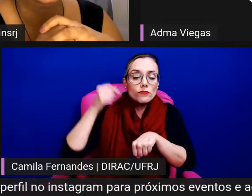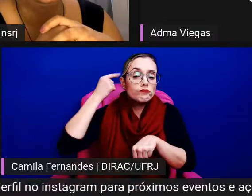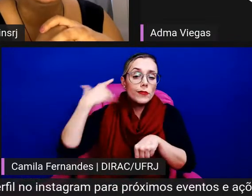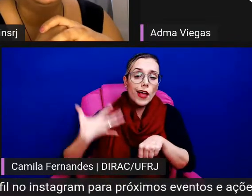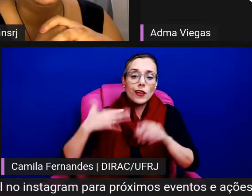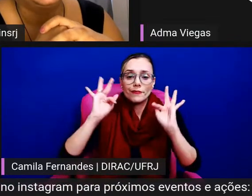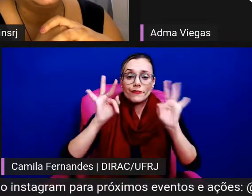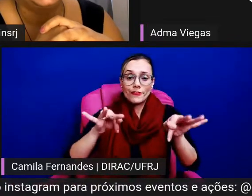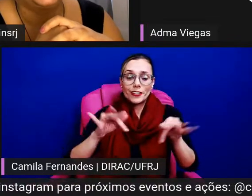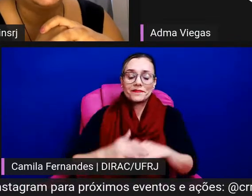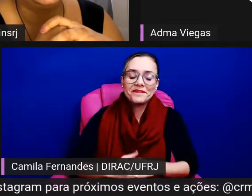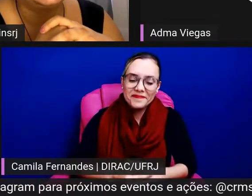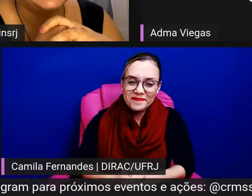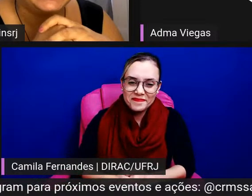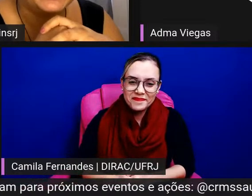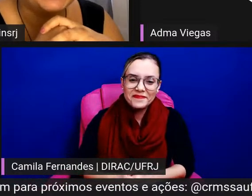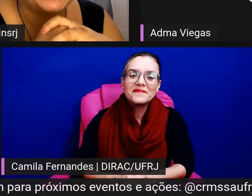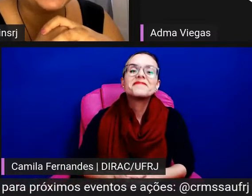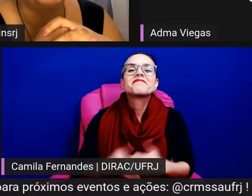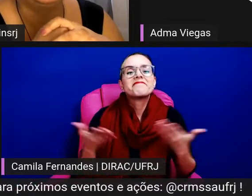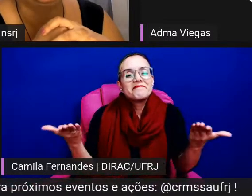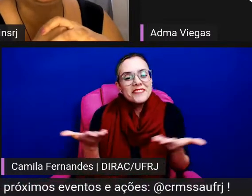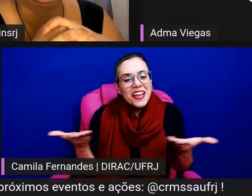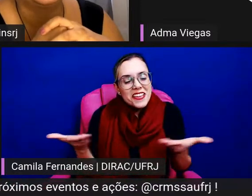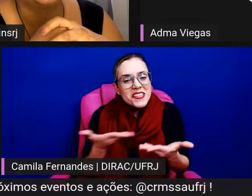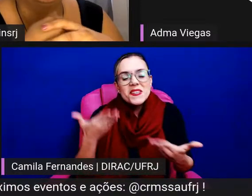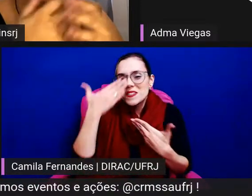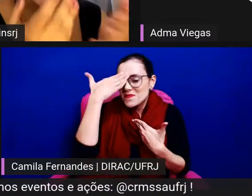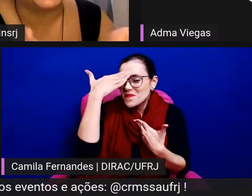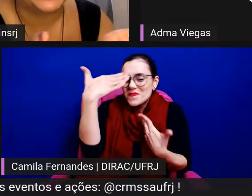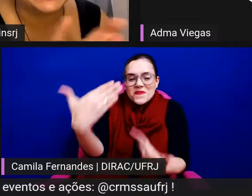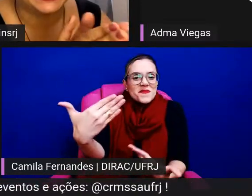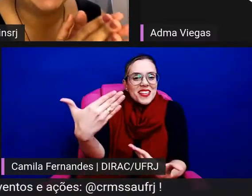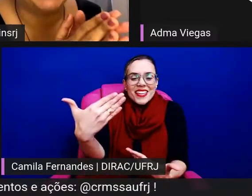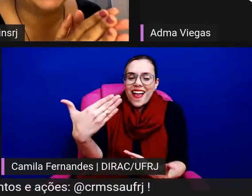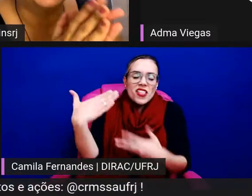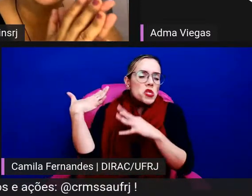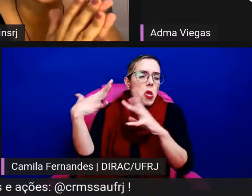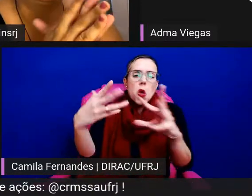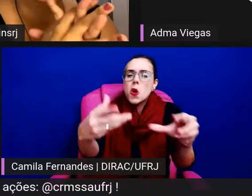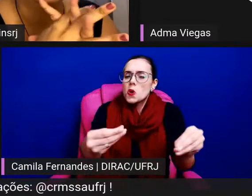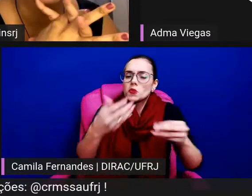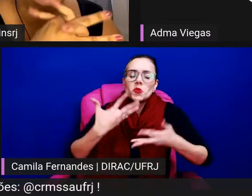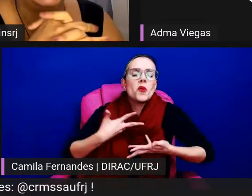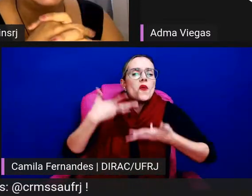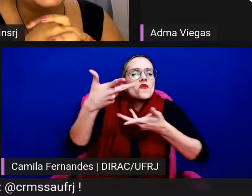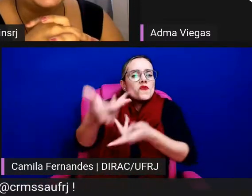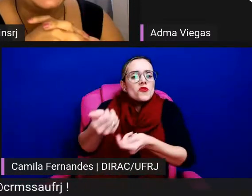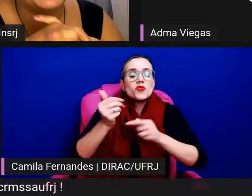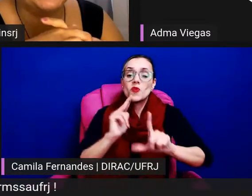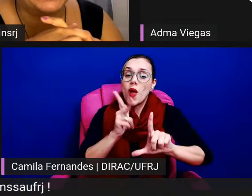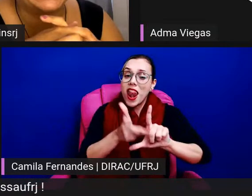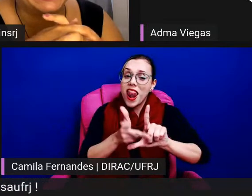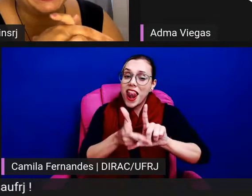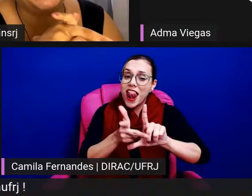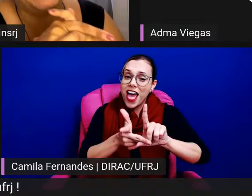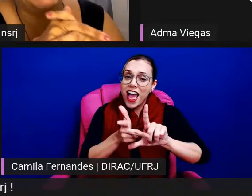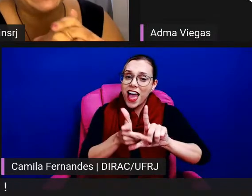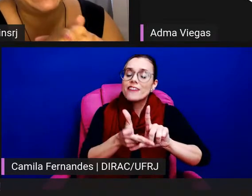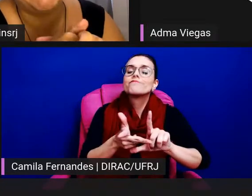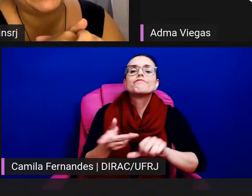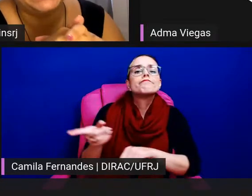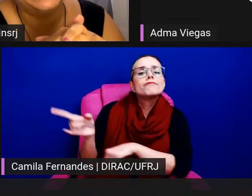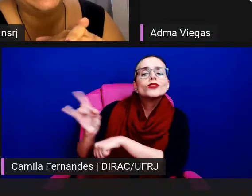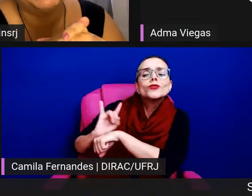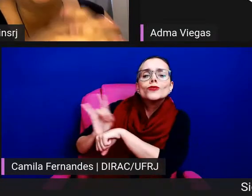autodescrição. Quero agradecer a todas as pessoas que me convidaram para essa live hoje. Assistindo esse documentário,